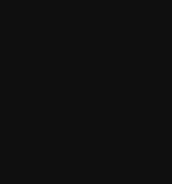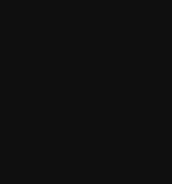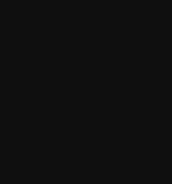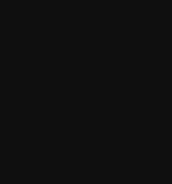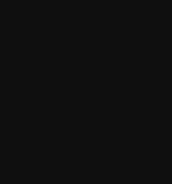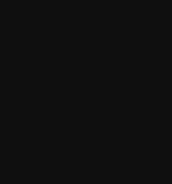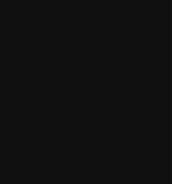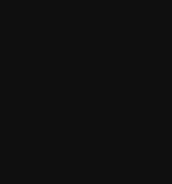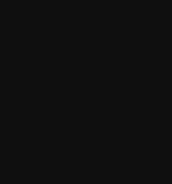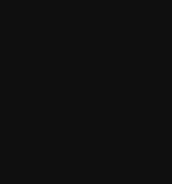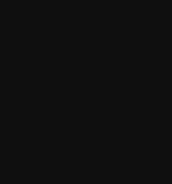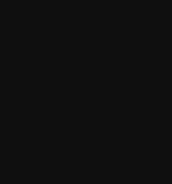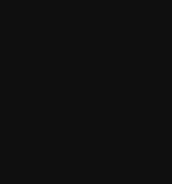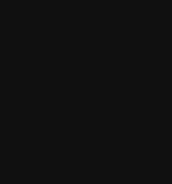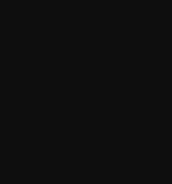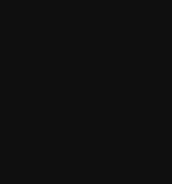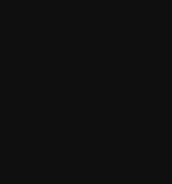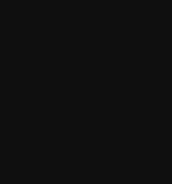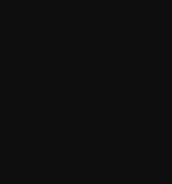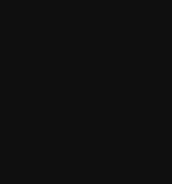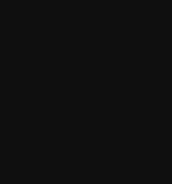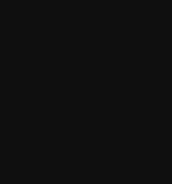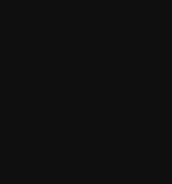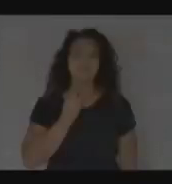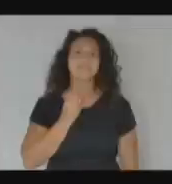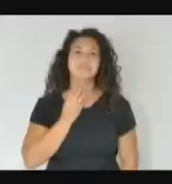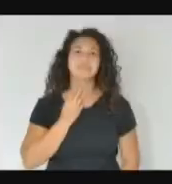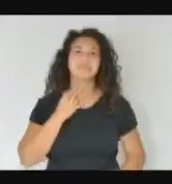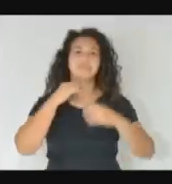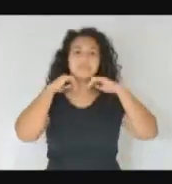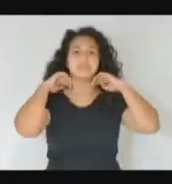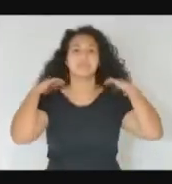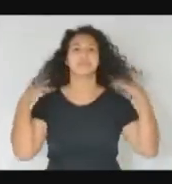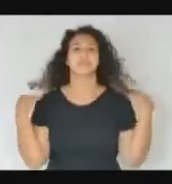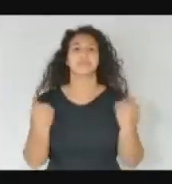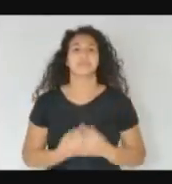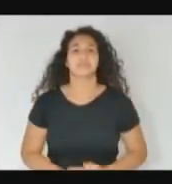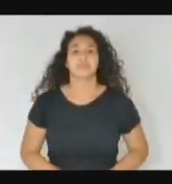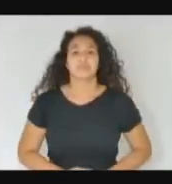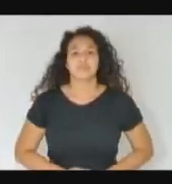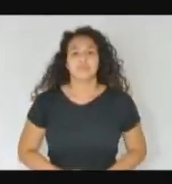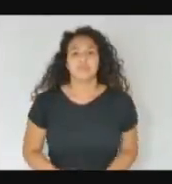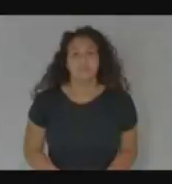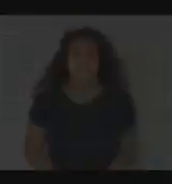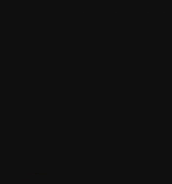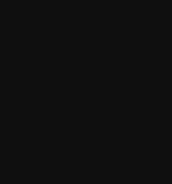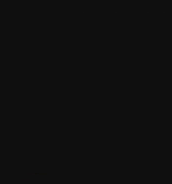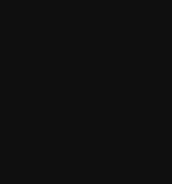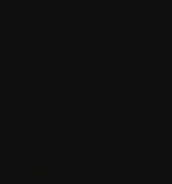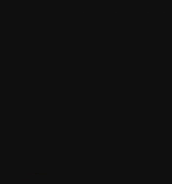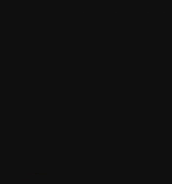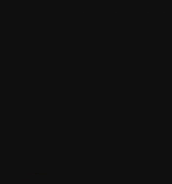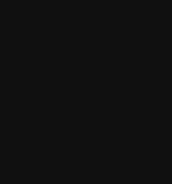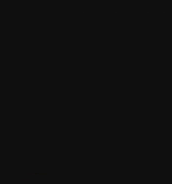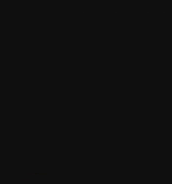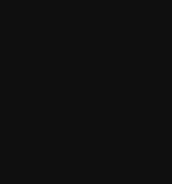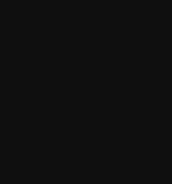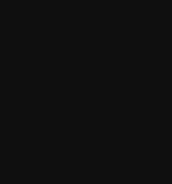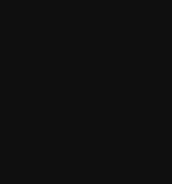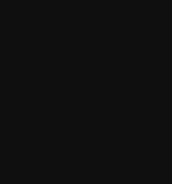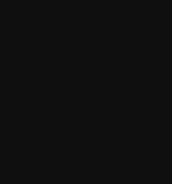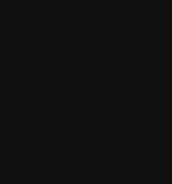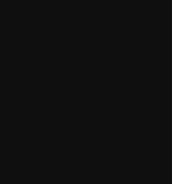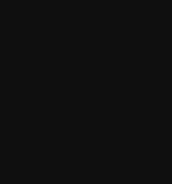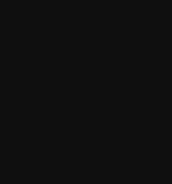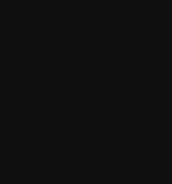Você já ouviu falar em ineficiência e burocracia do Estado? Pois aqui em Forquilinha temos um exemplo concreto do porquê